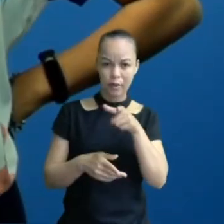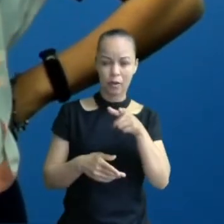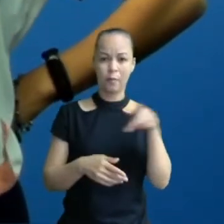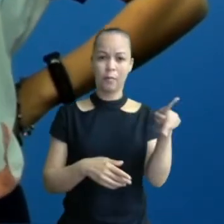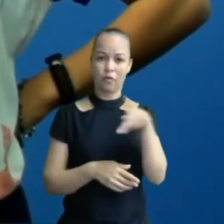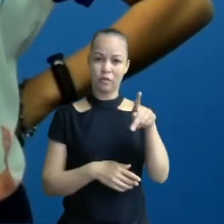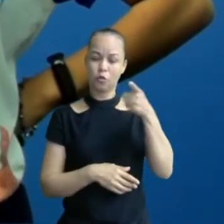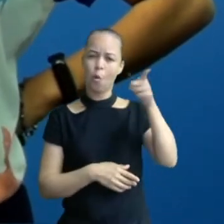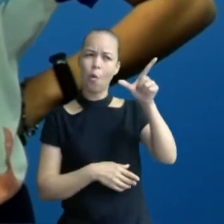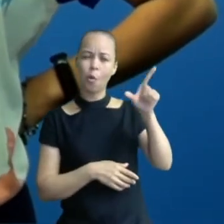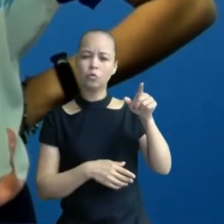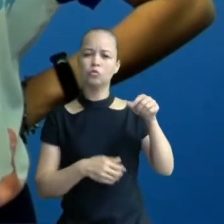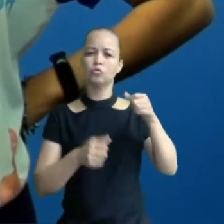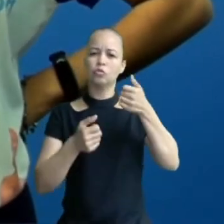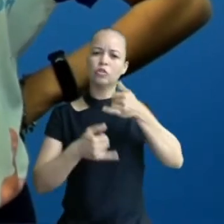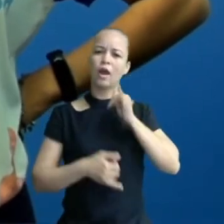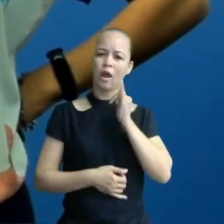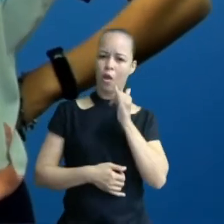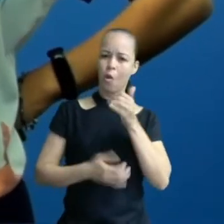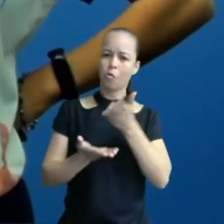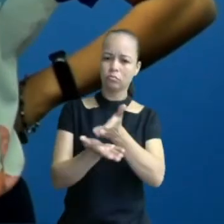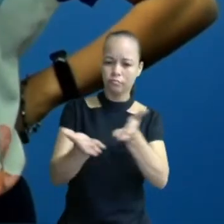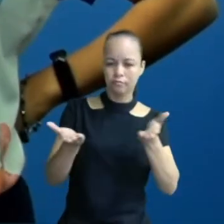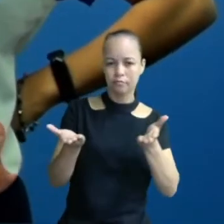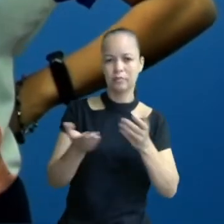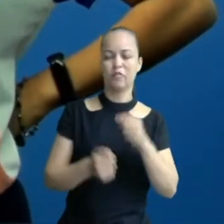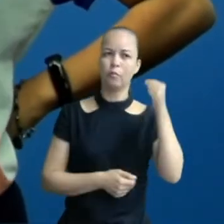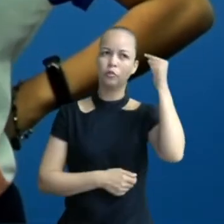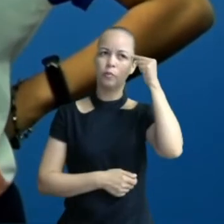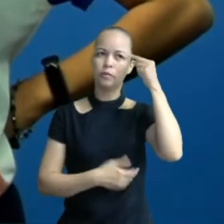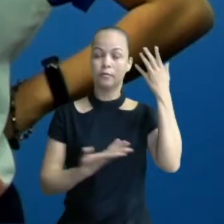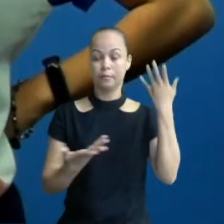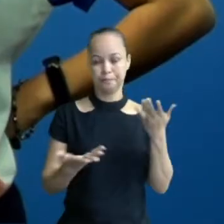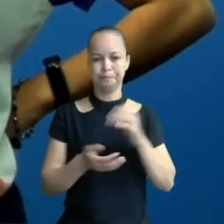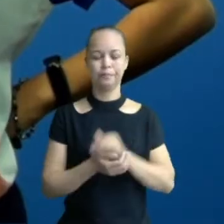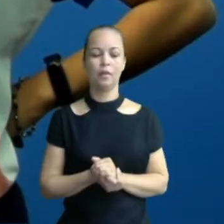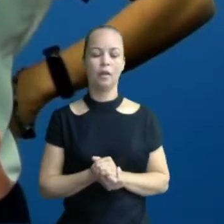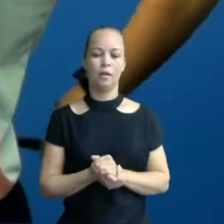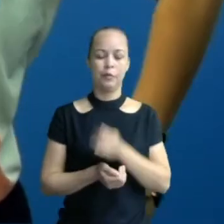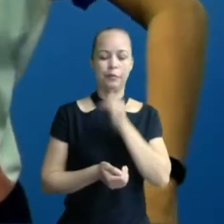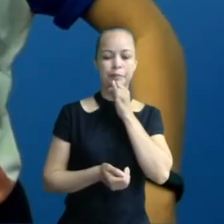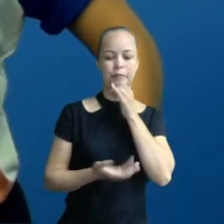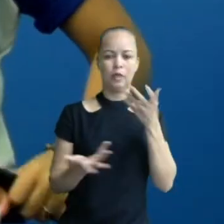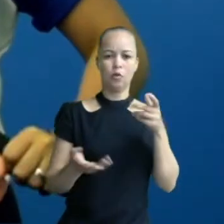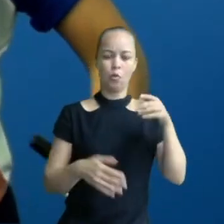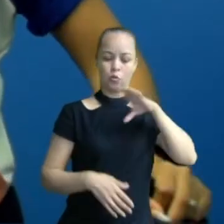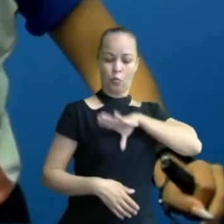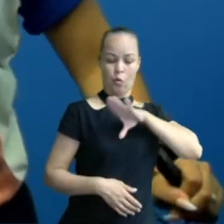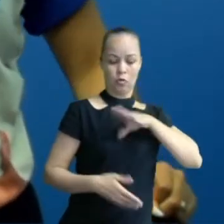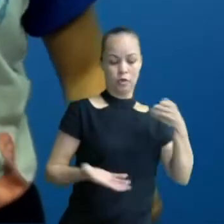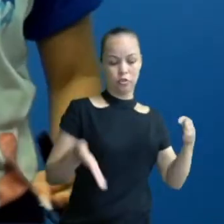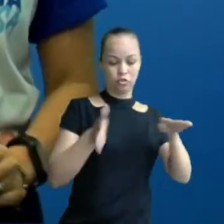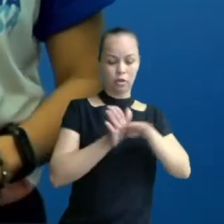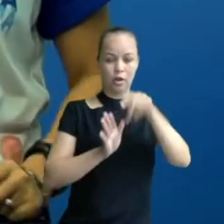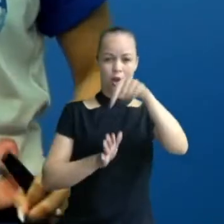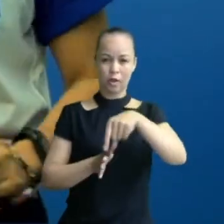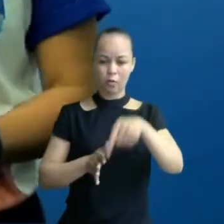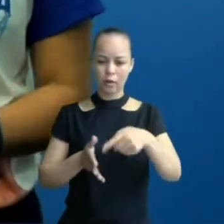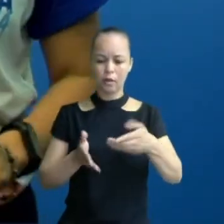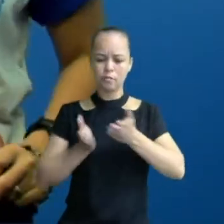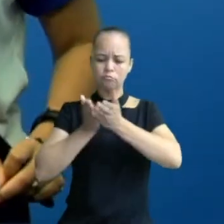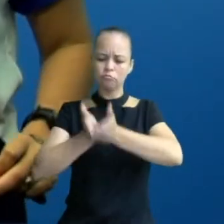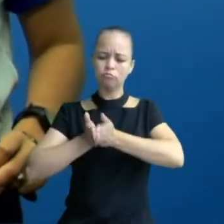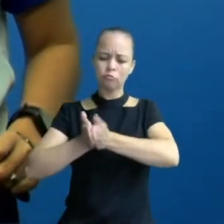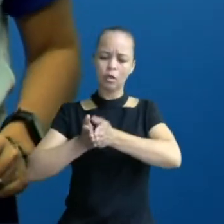Pronto. Vamos pensar da seguinte forma. Os portugueses chegaram, tá? Começaram a tomar posse das terras,